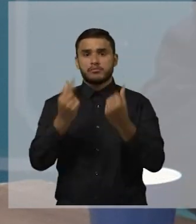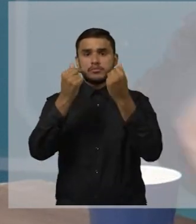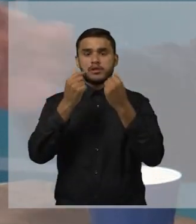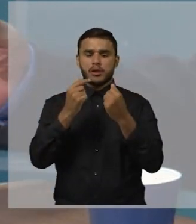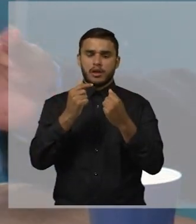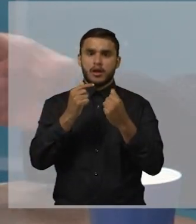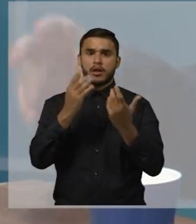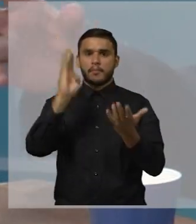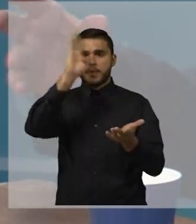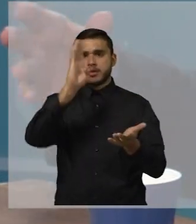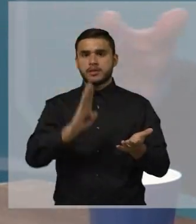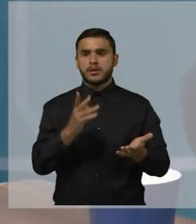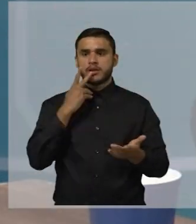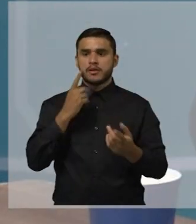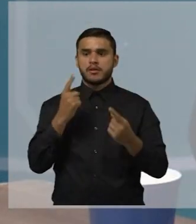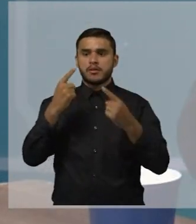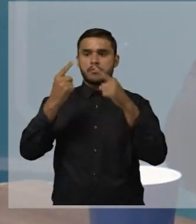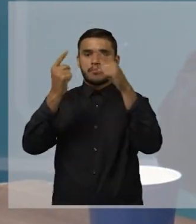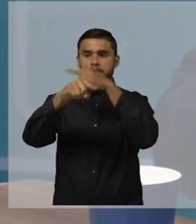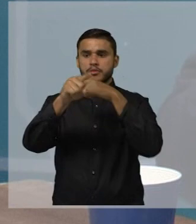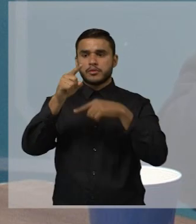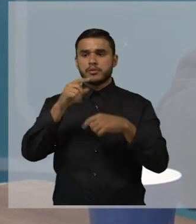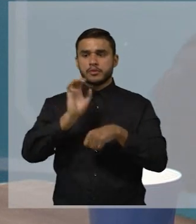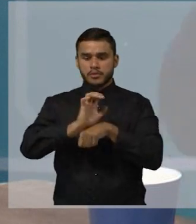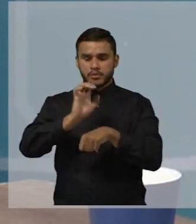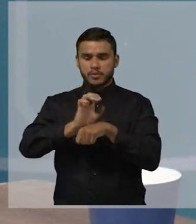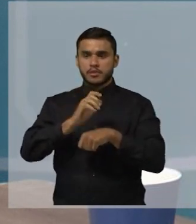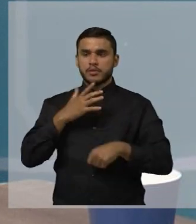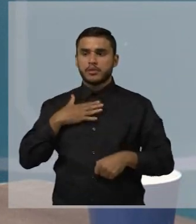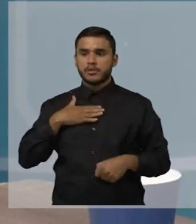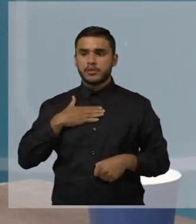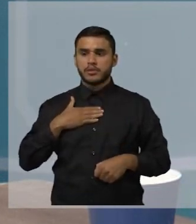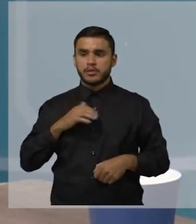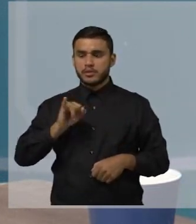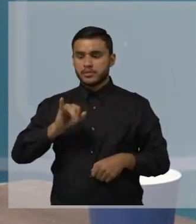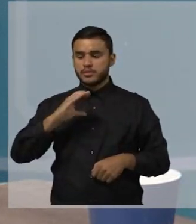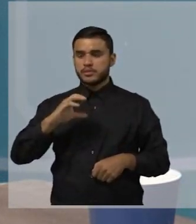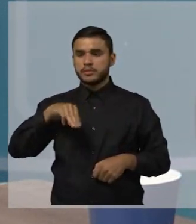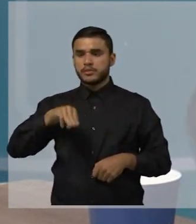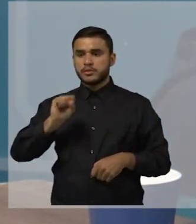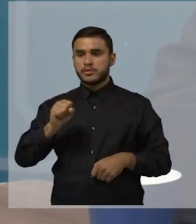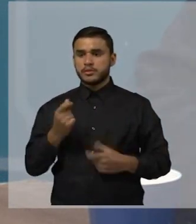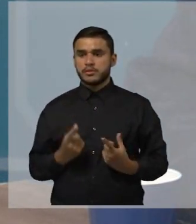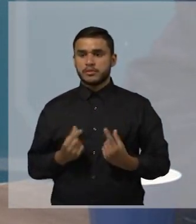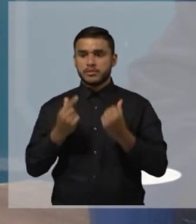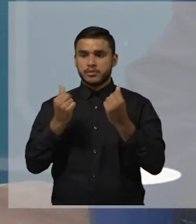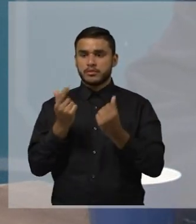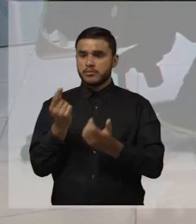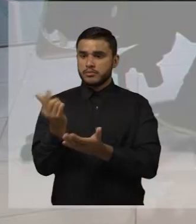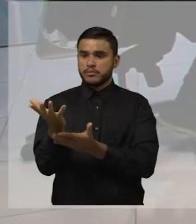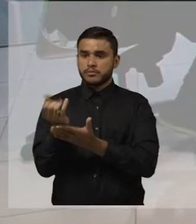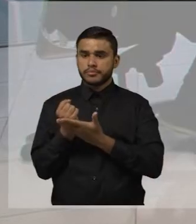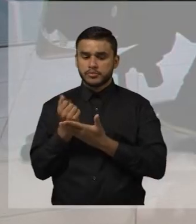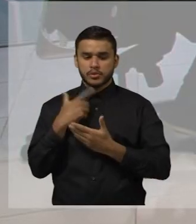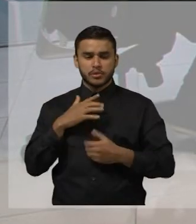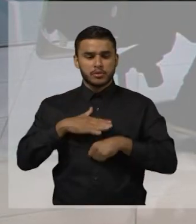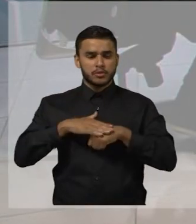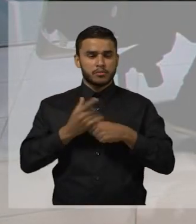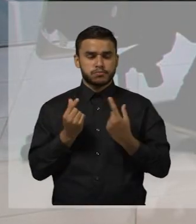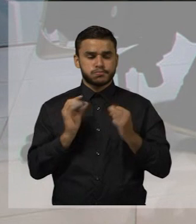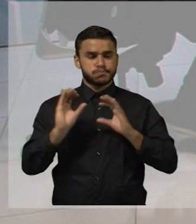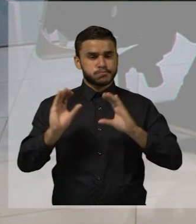fiscal, retiraram e estão retirando a autonomia que o Estado tem. O Estado tem seu ICMS, ele gasta o seu ICMS como ele quiser. Isso não é